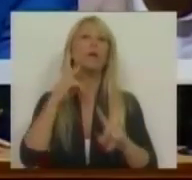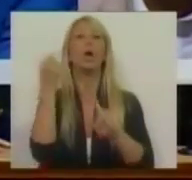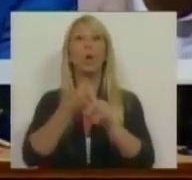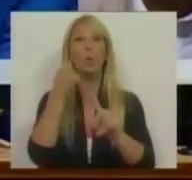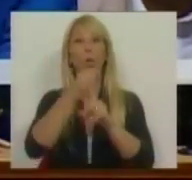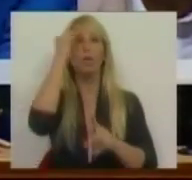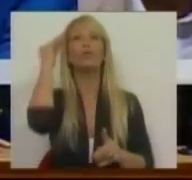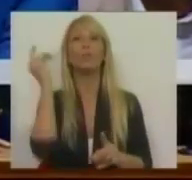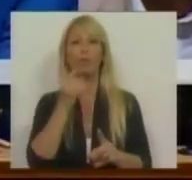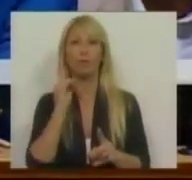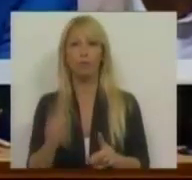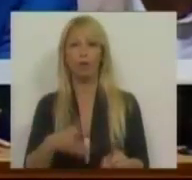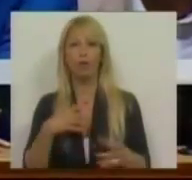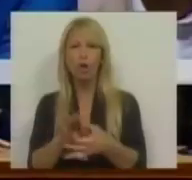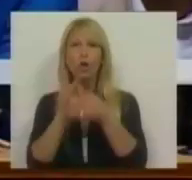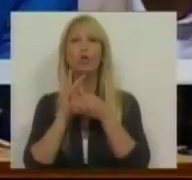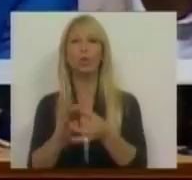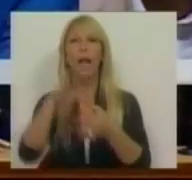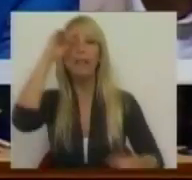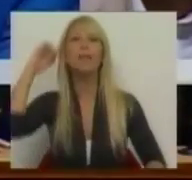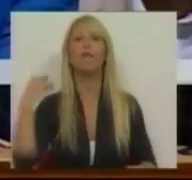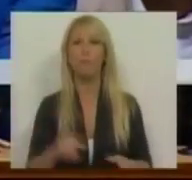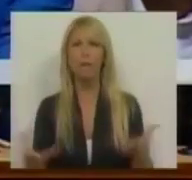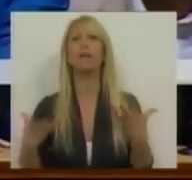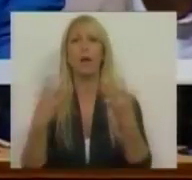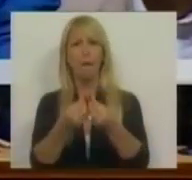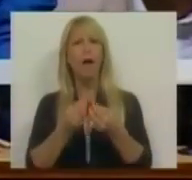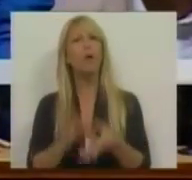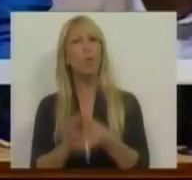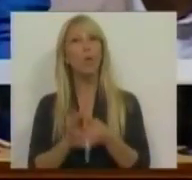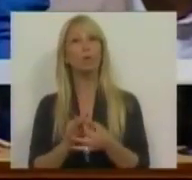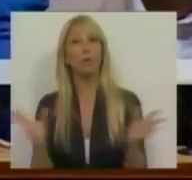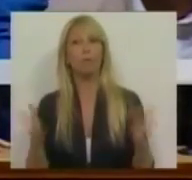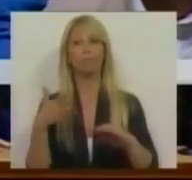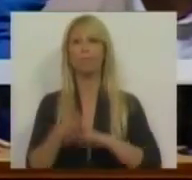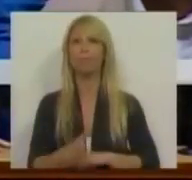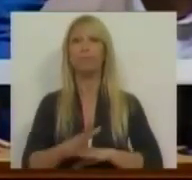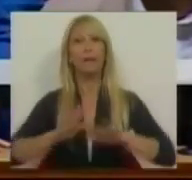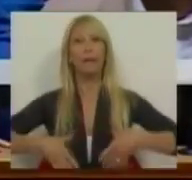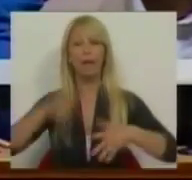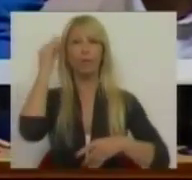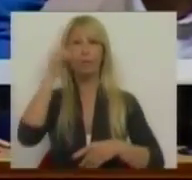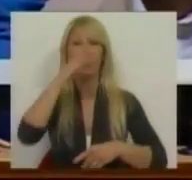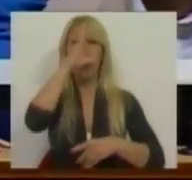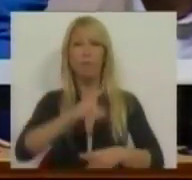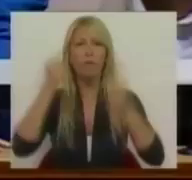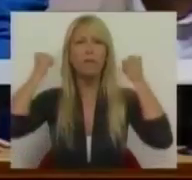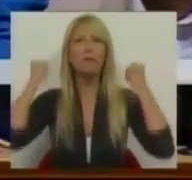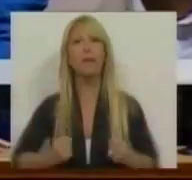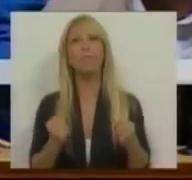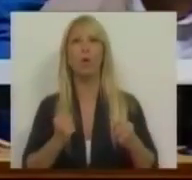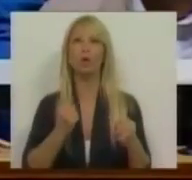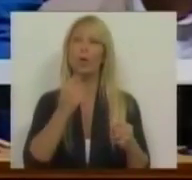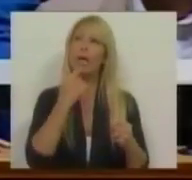solidária, difícil e consistente. Mas com a greve dos professores, o Governo que foi teimoso e que usou os alunos